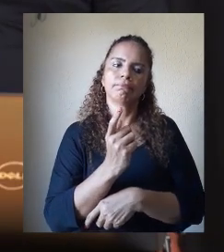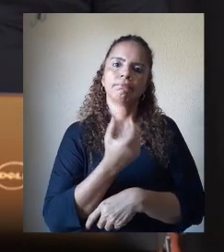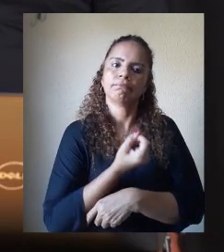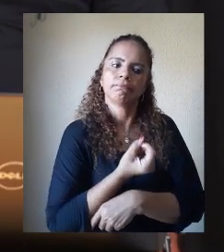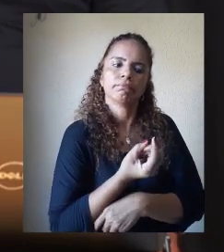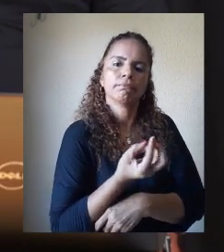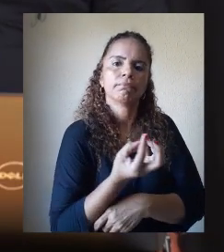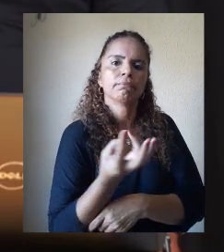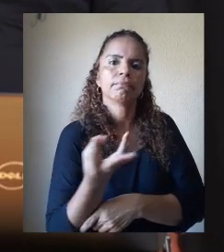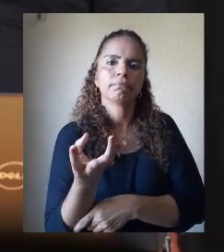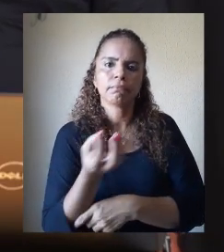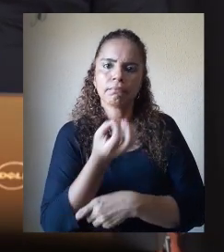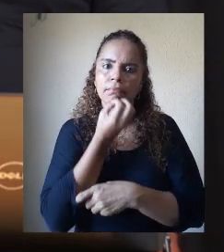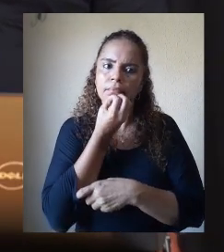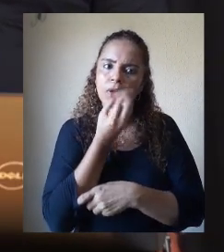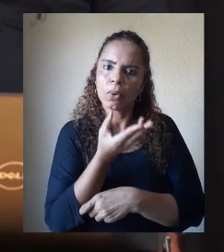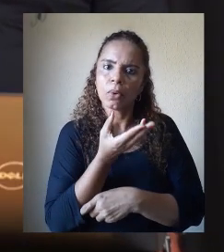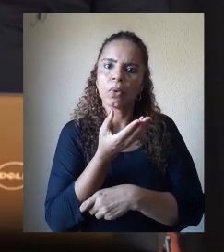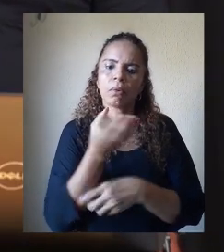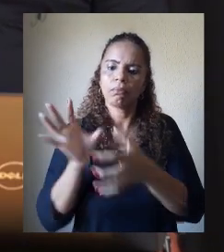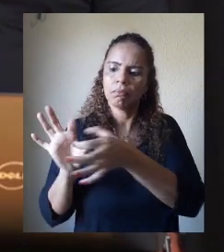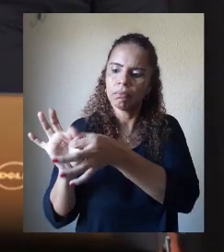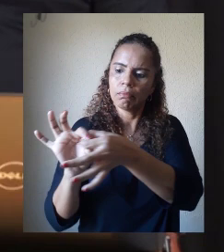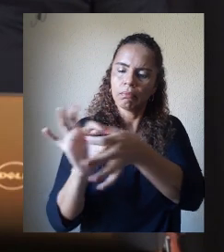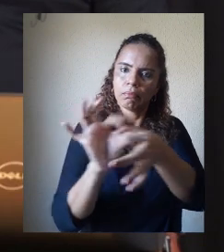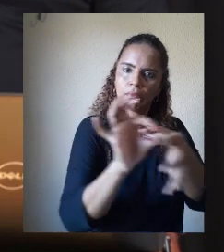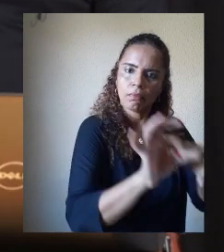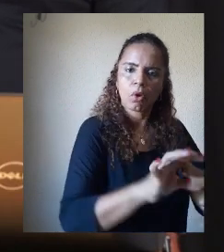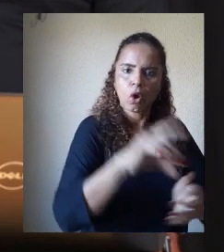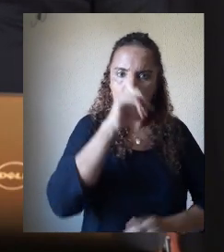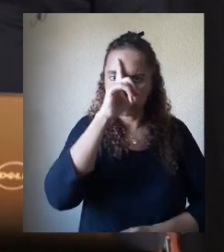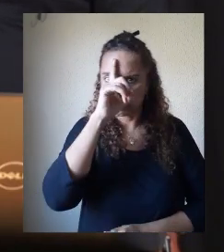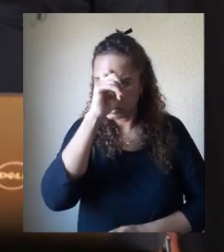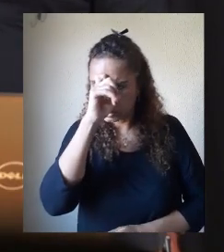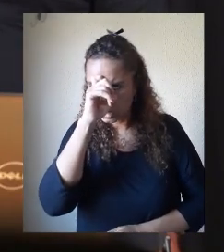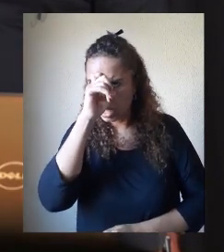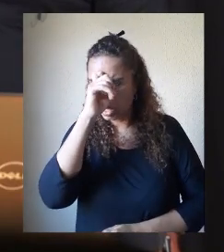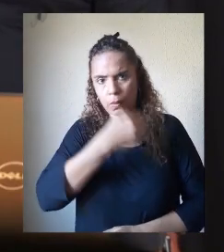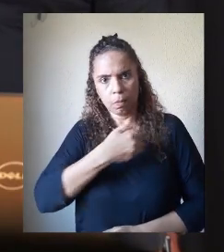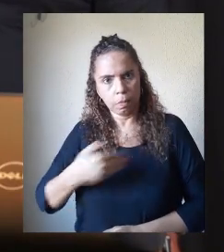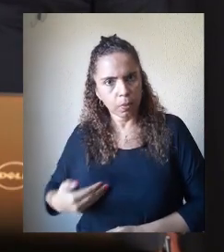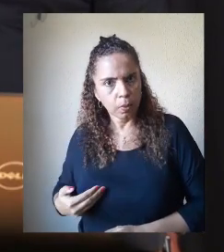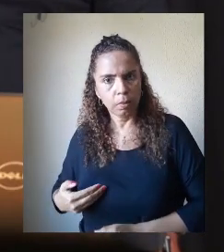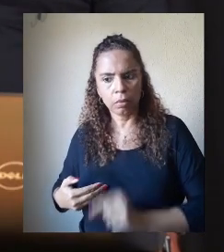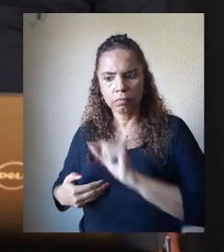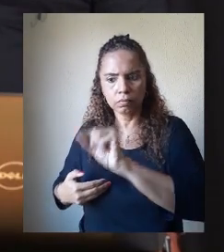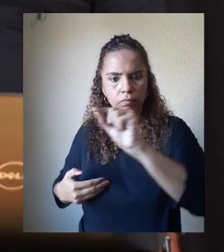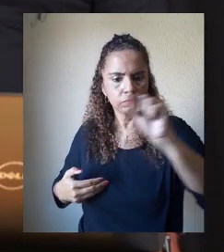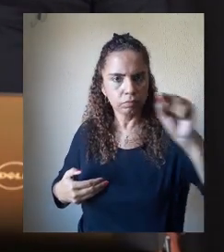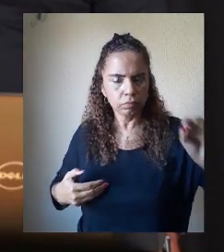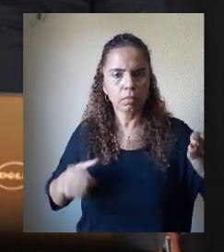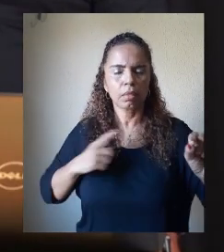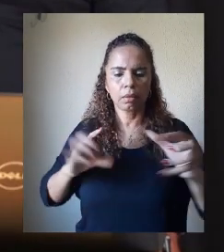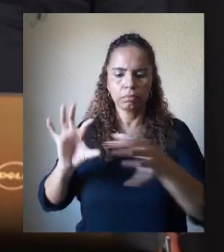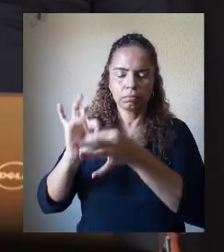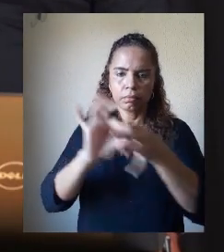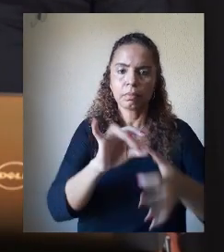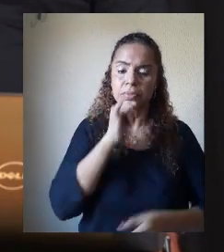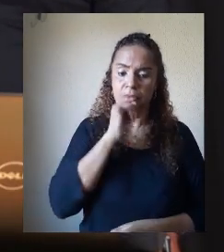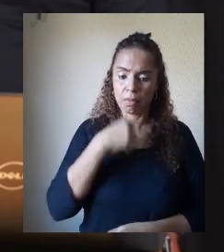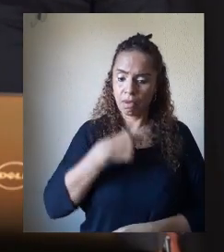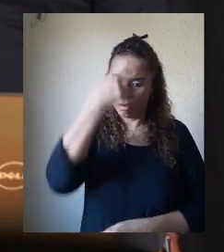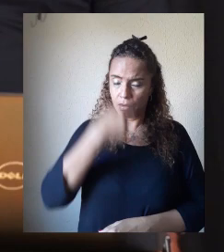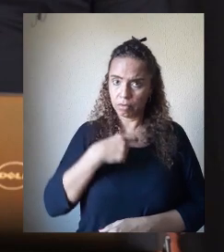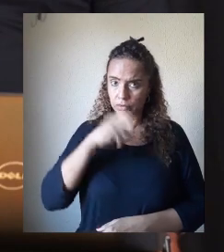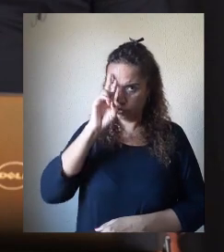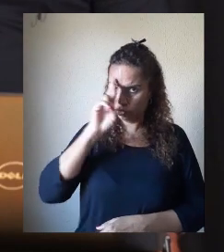razoavelmente maior do ponto de vista de integração entre os diferentes hospitais, então eu como gestor posso, por exemplo, determinar que um determinado